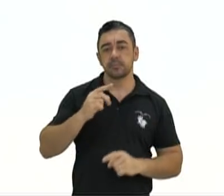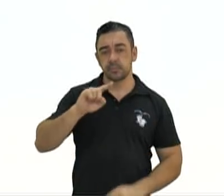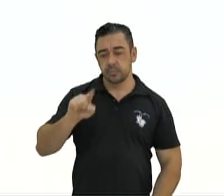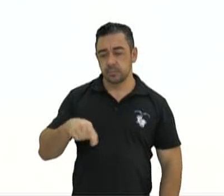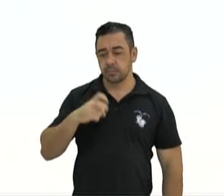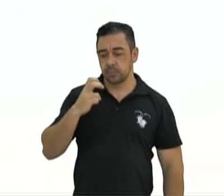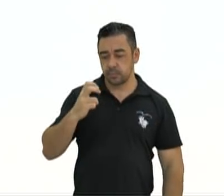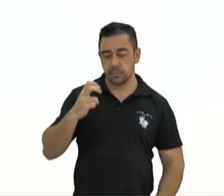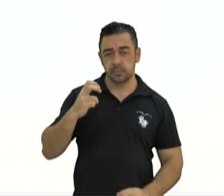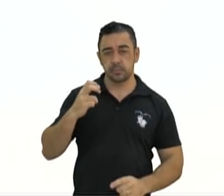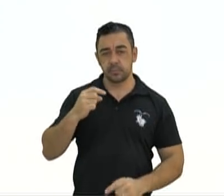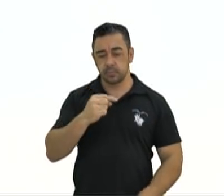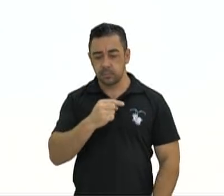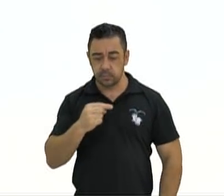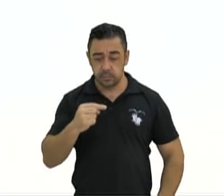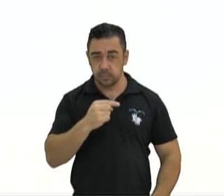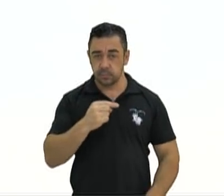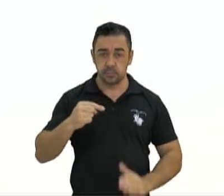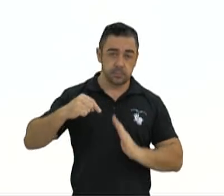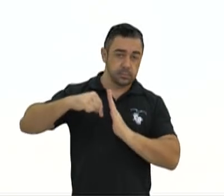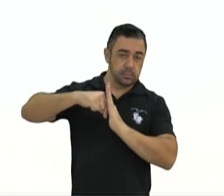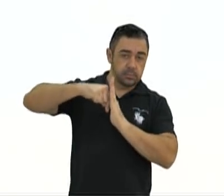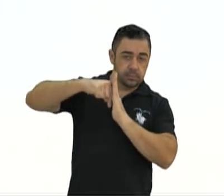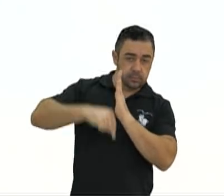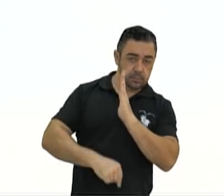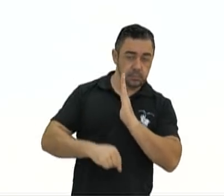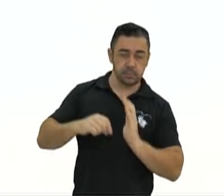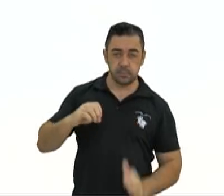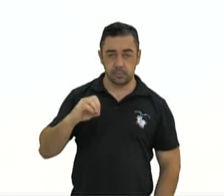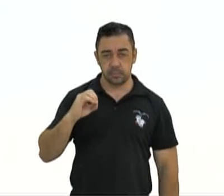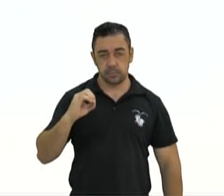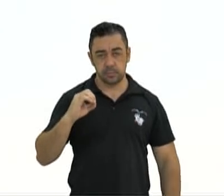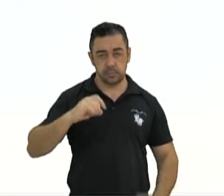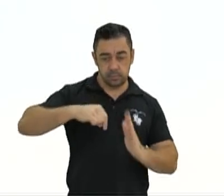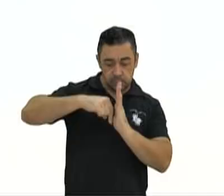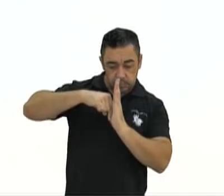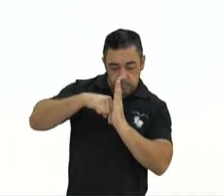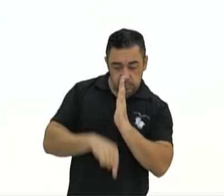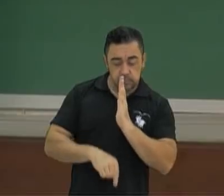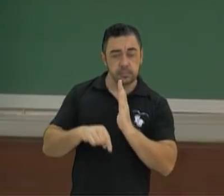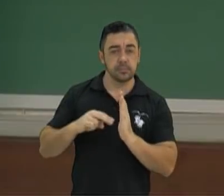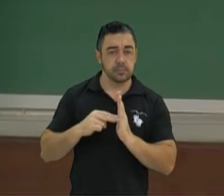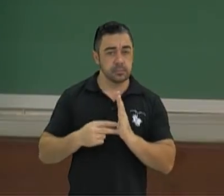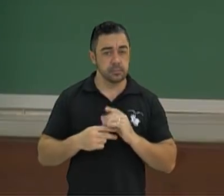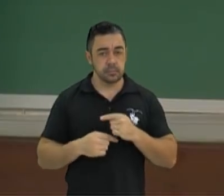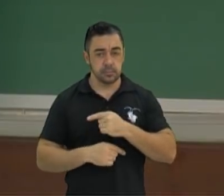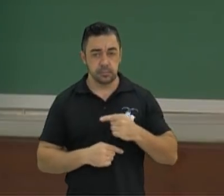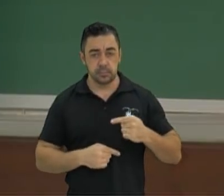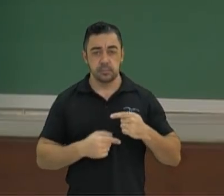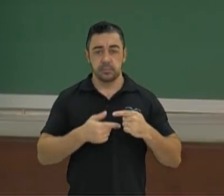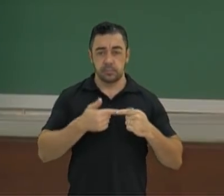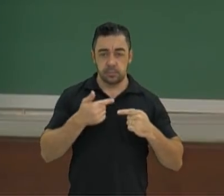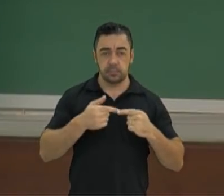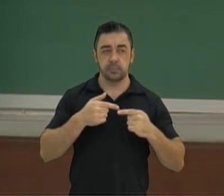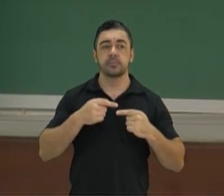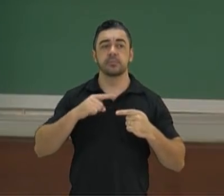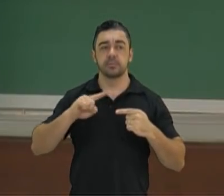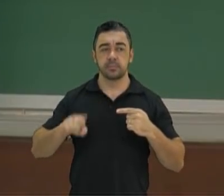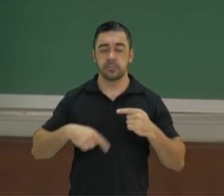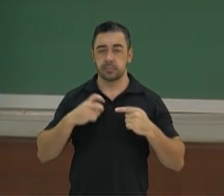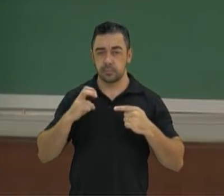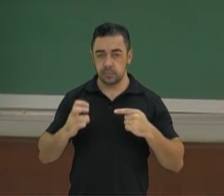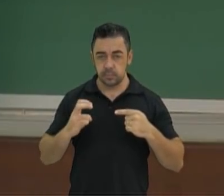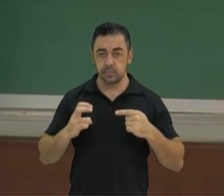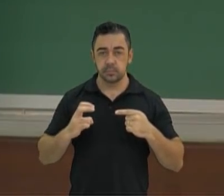de zero, o que que isso significa? Abaixo de zero significa que é um valor negativo, uma temperatura